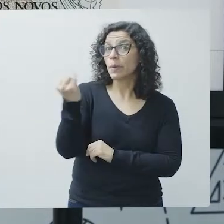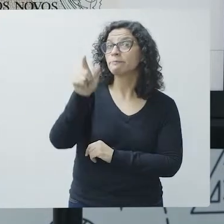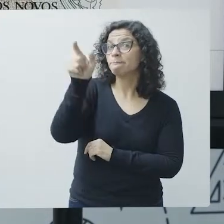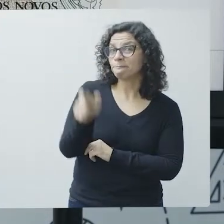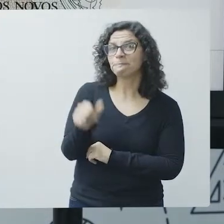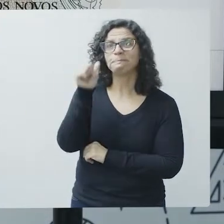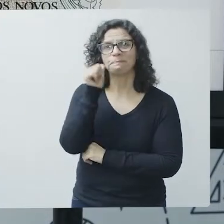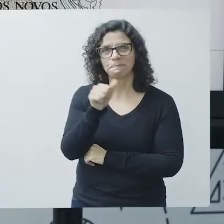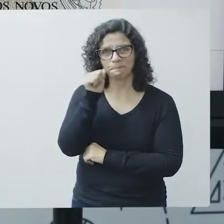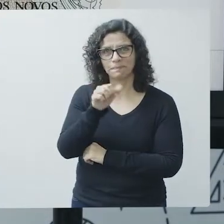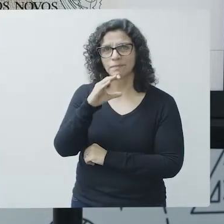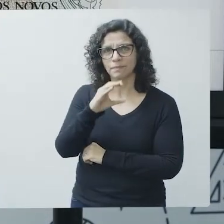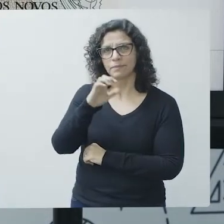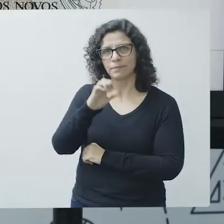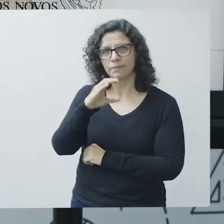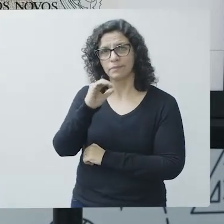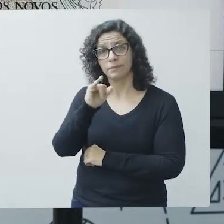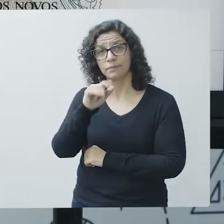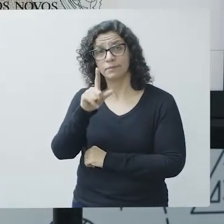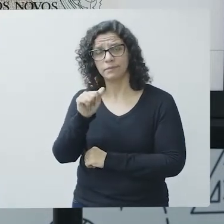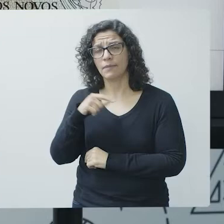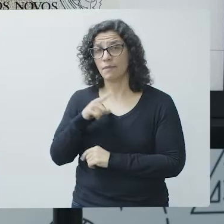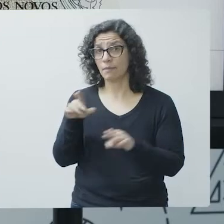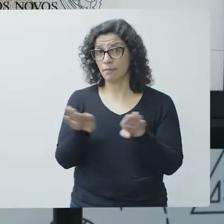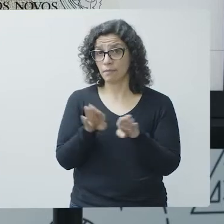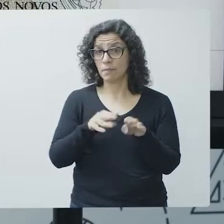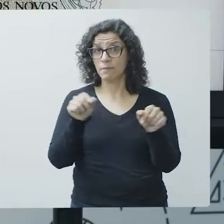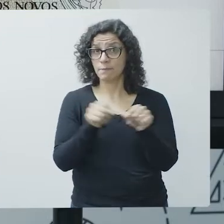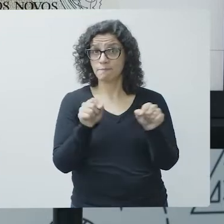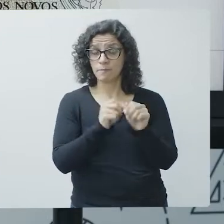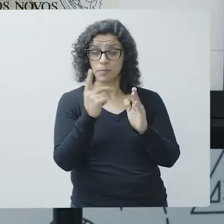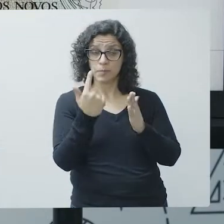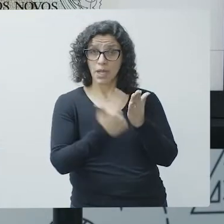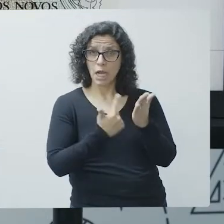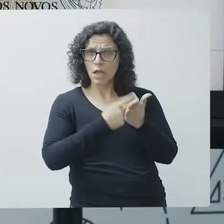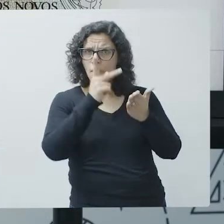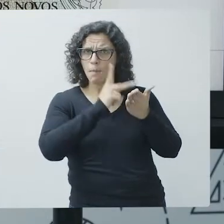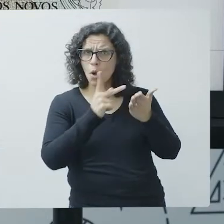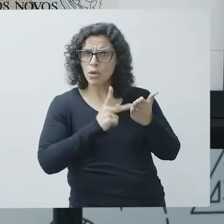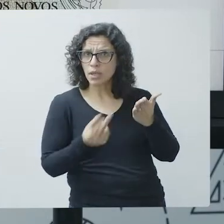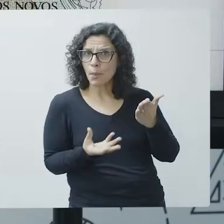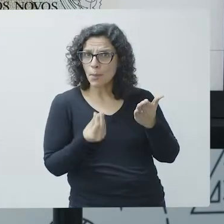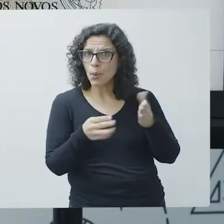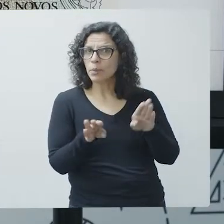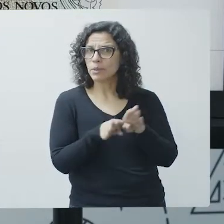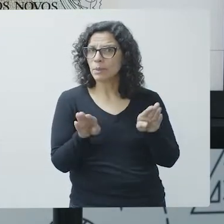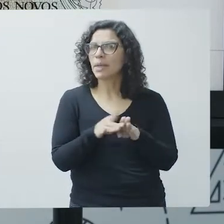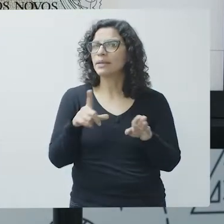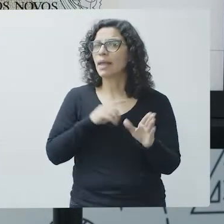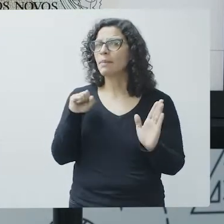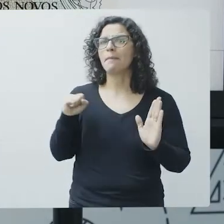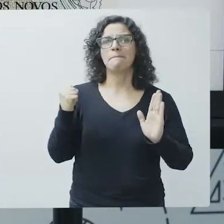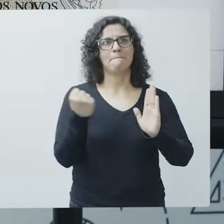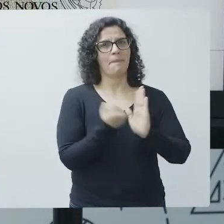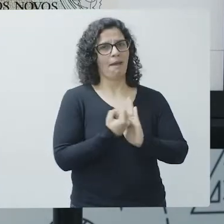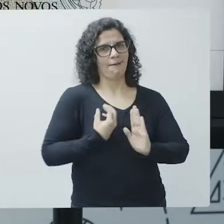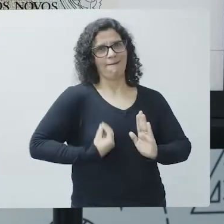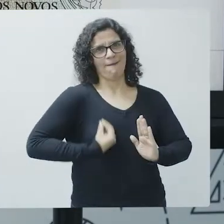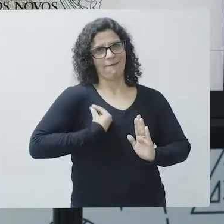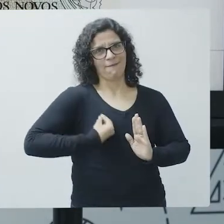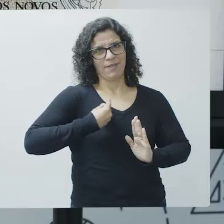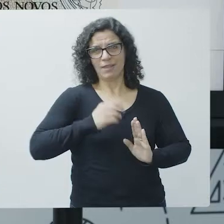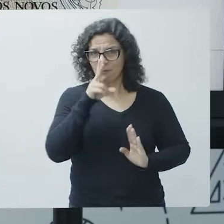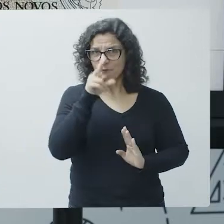dessa nossa escritora. Ela não só deixou, né, ali para nós, os poemas dela, como marcou presença